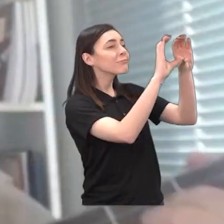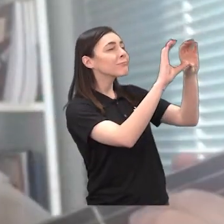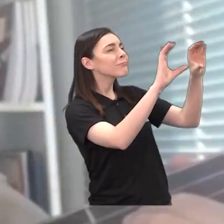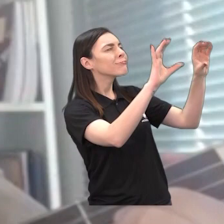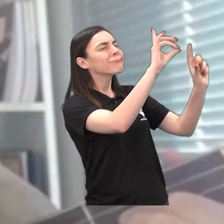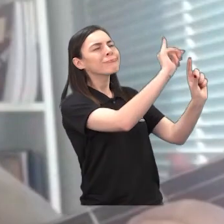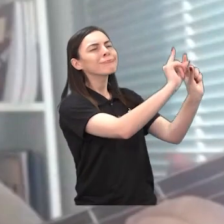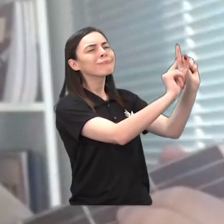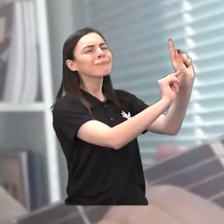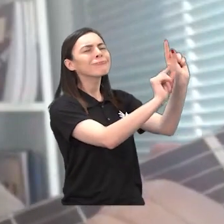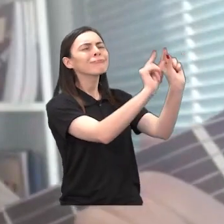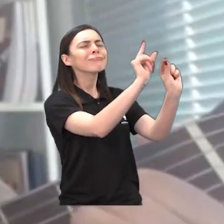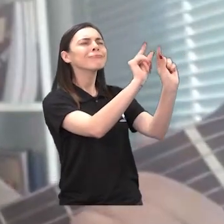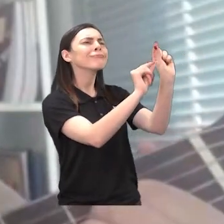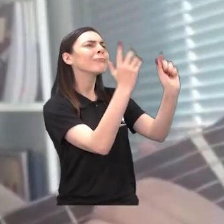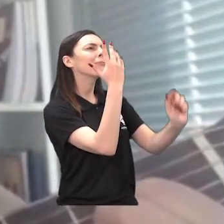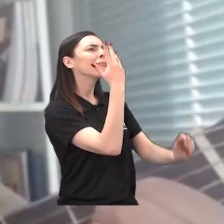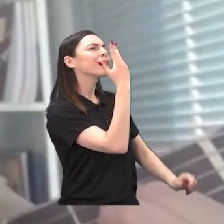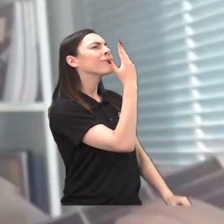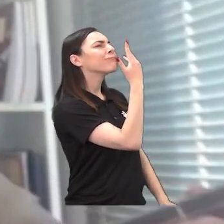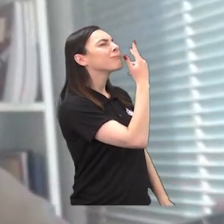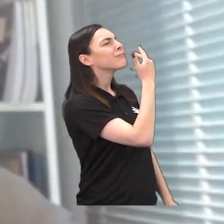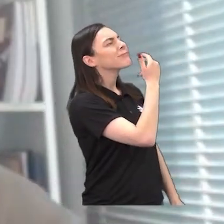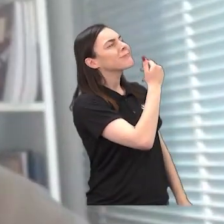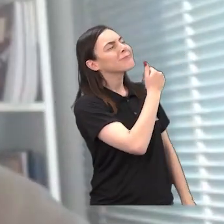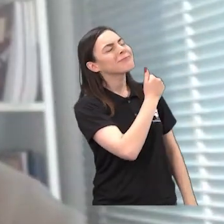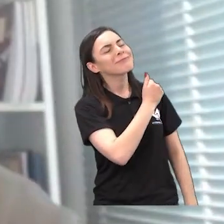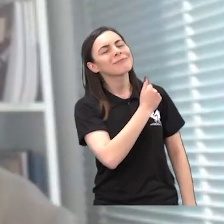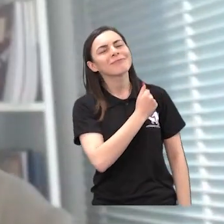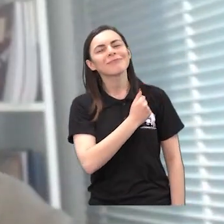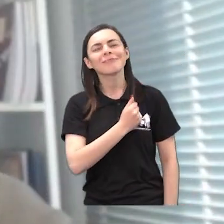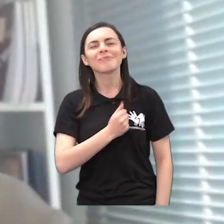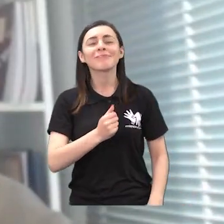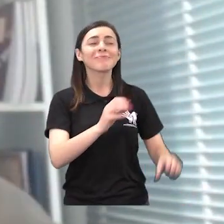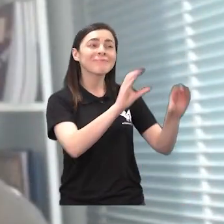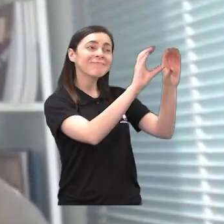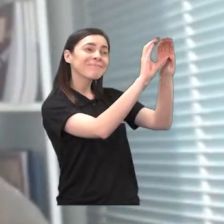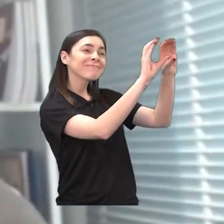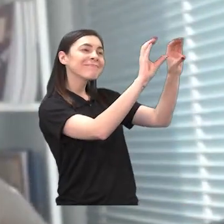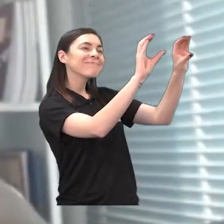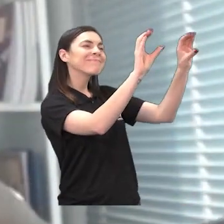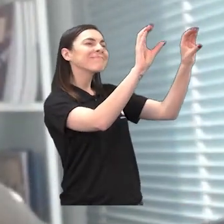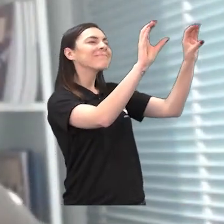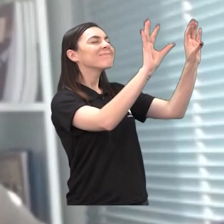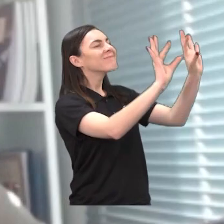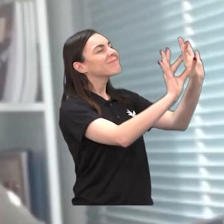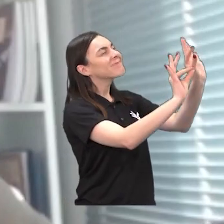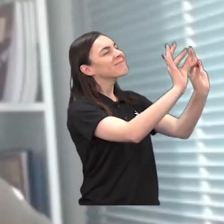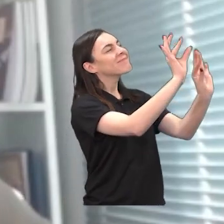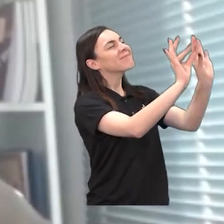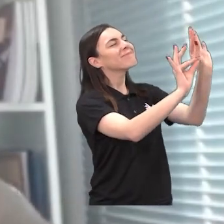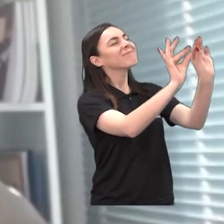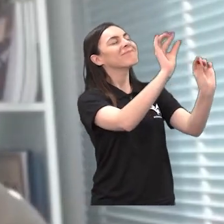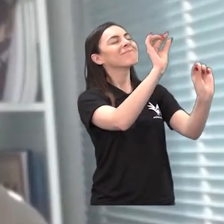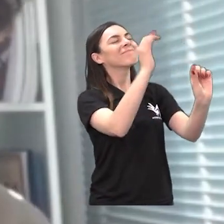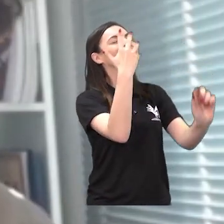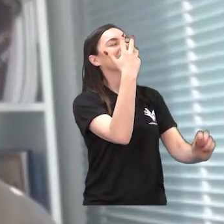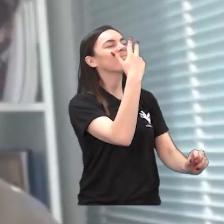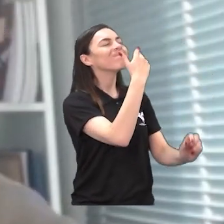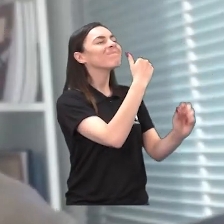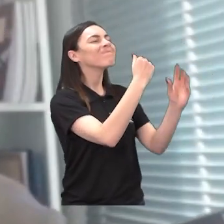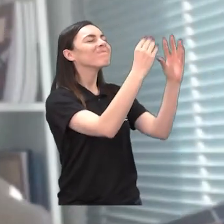Estrelazinha, estrela linda, te pendurada no céu